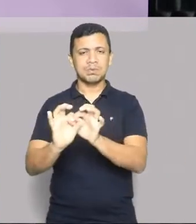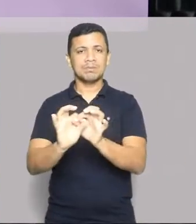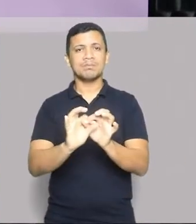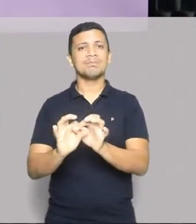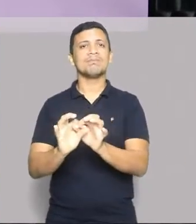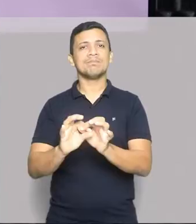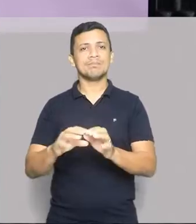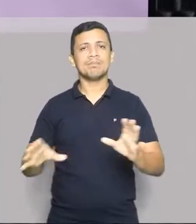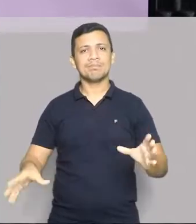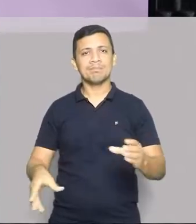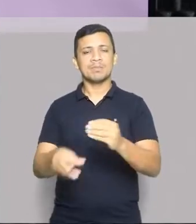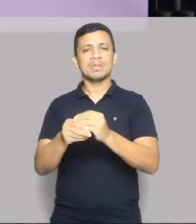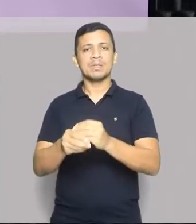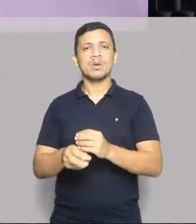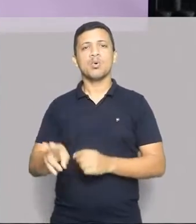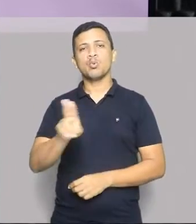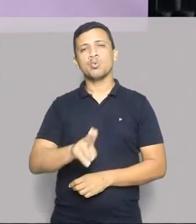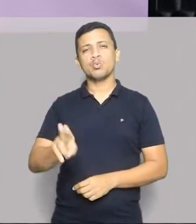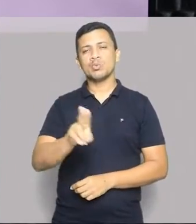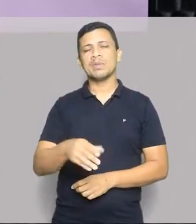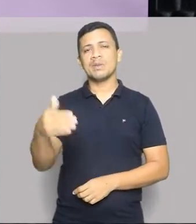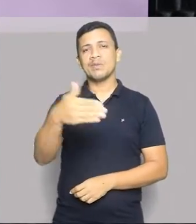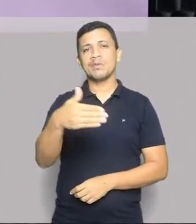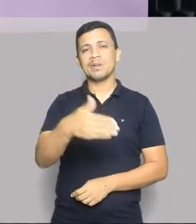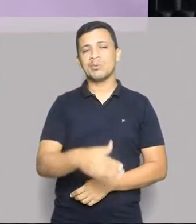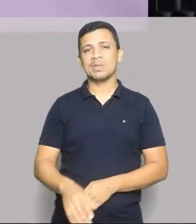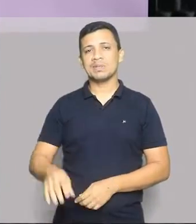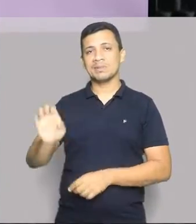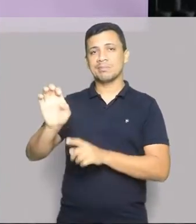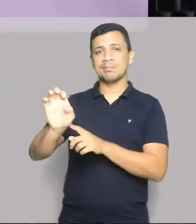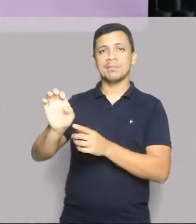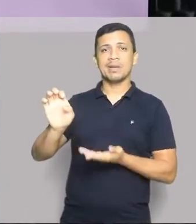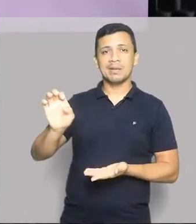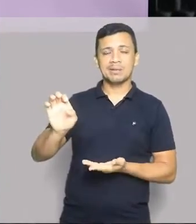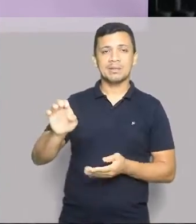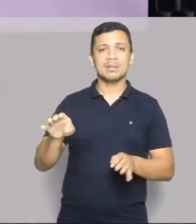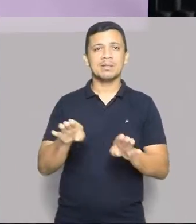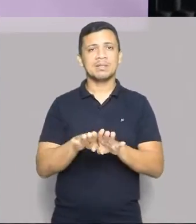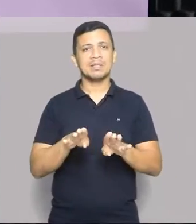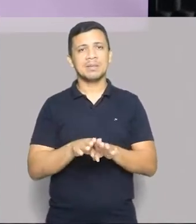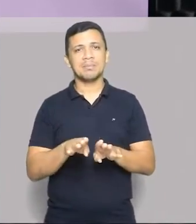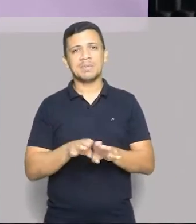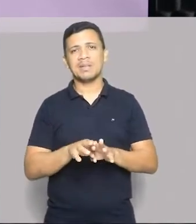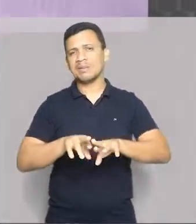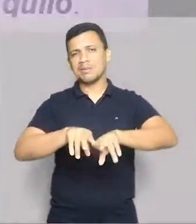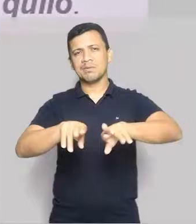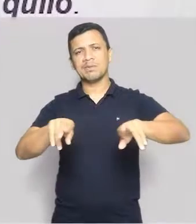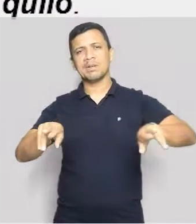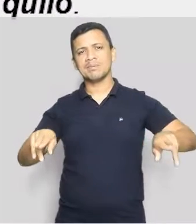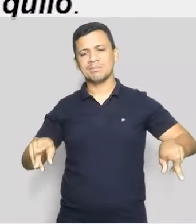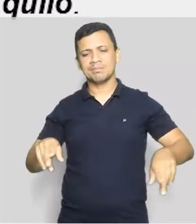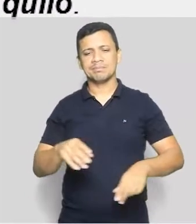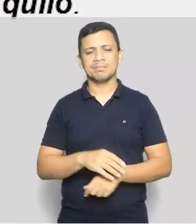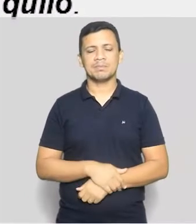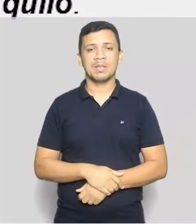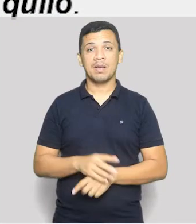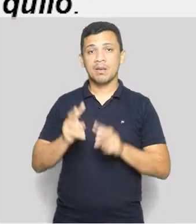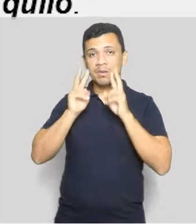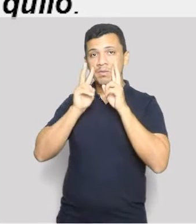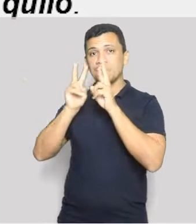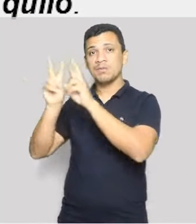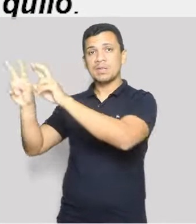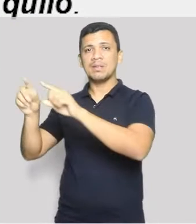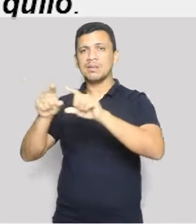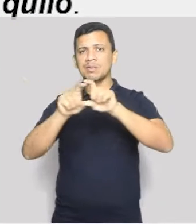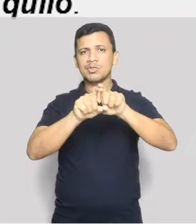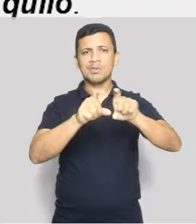conectivo aditivo mais comum é o e, mas existem também outros conectivos como o nem e outros. Observem a frase, quando